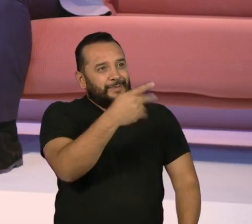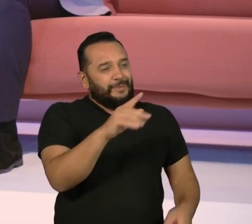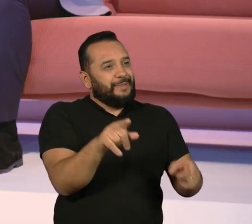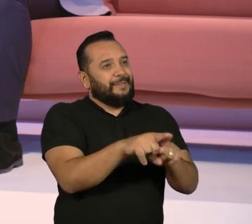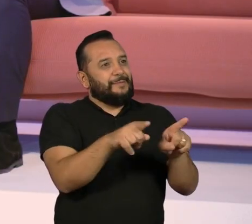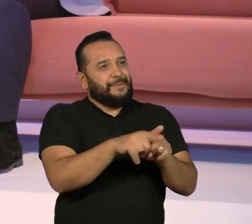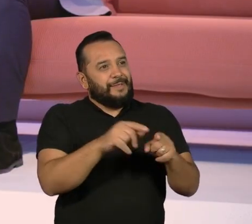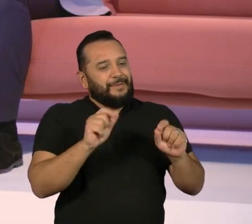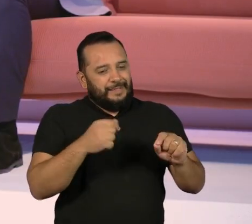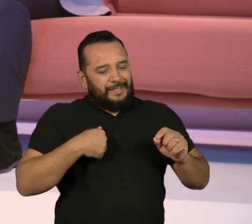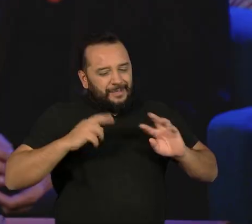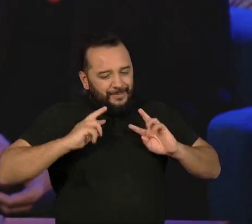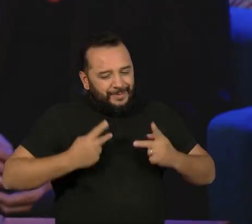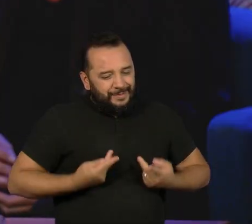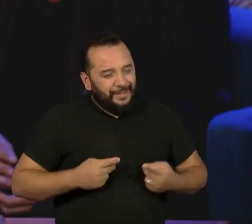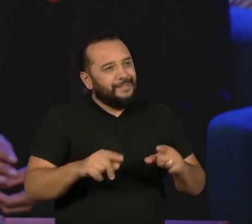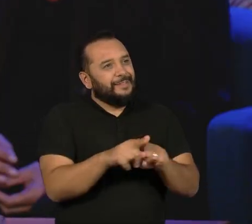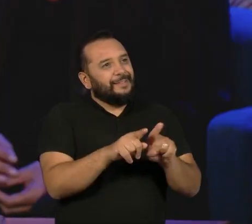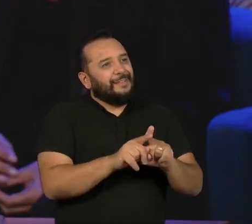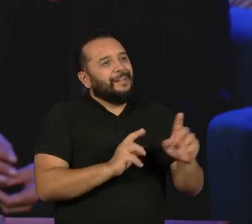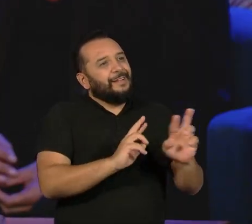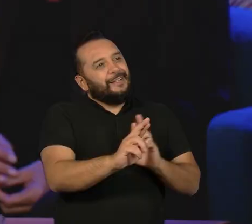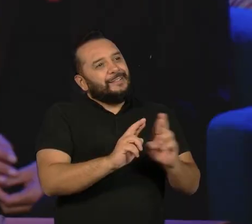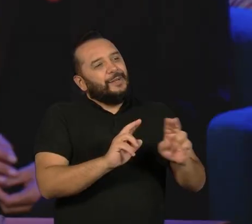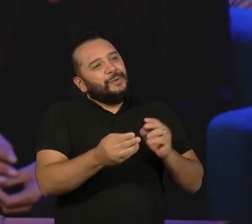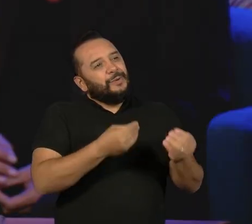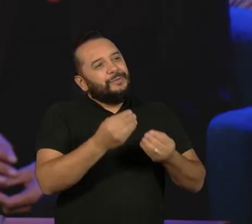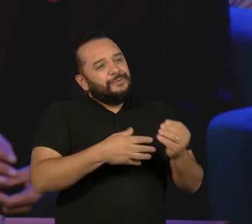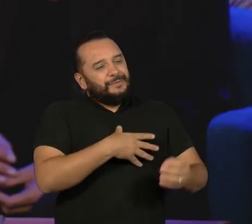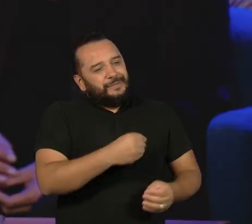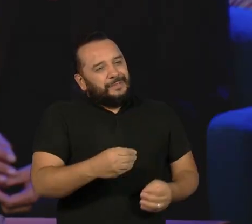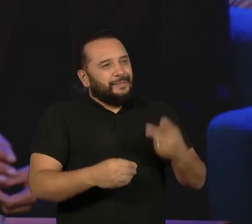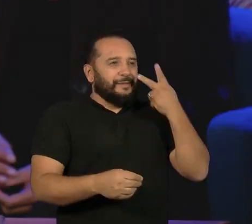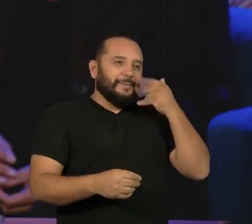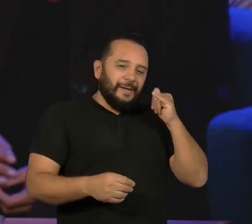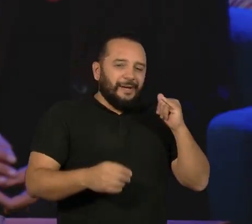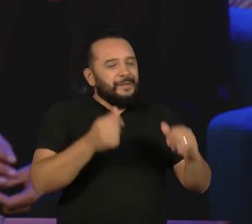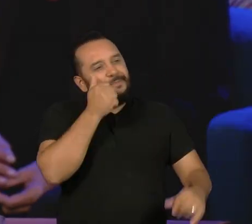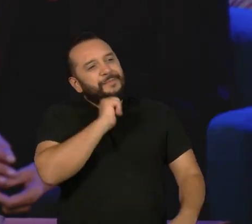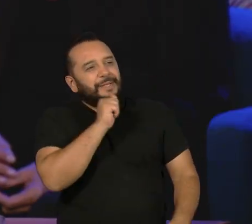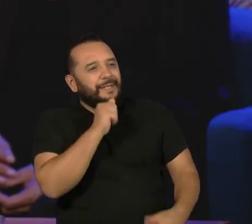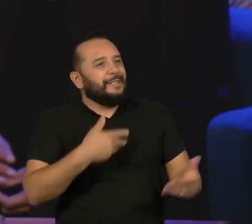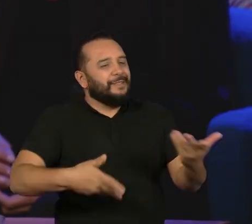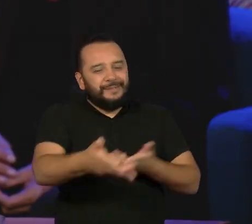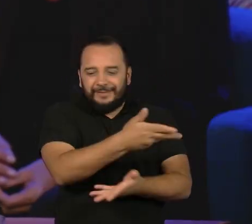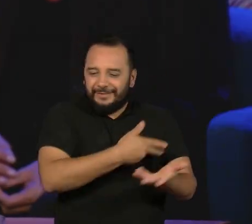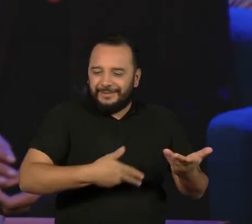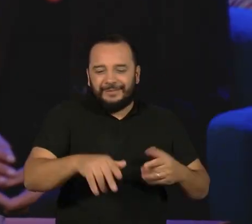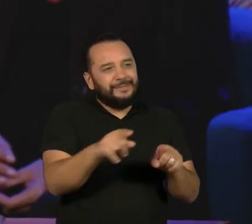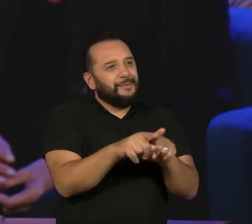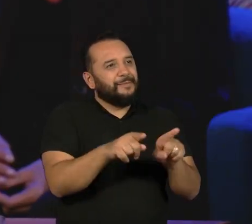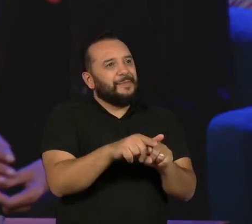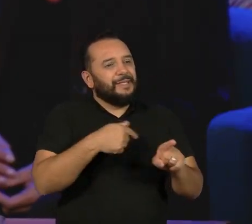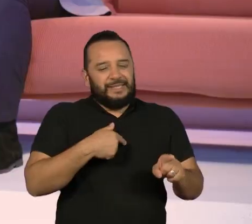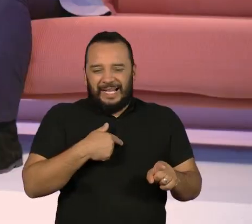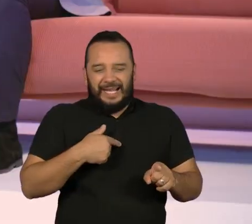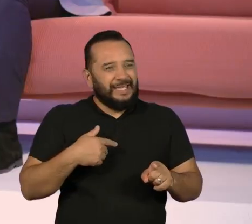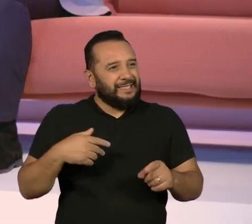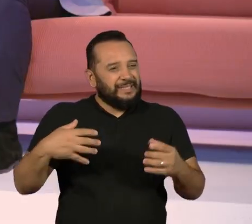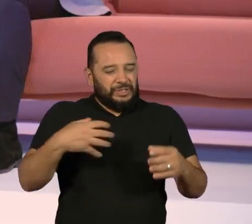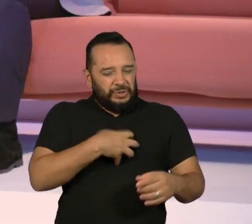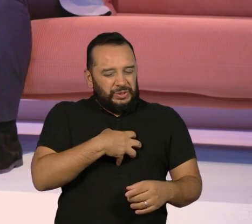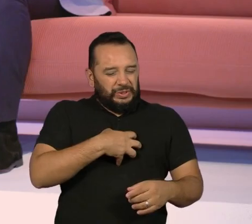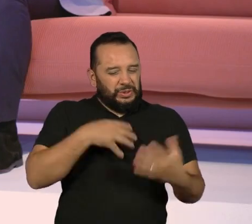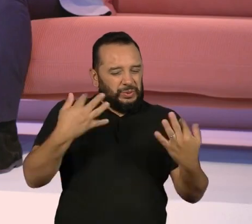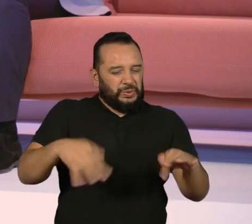da humanidade, que fala da relação de um filho com o pai, de um filho com a mãe, da relação de um filho com a dor. E essa